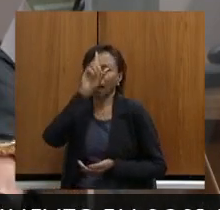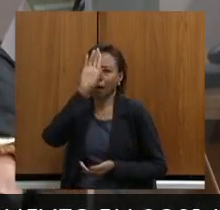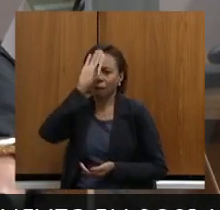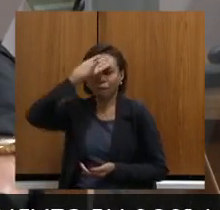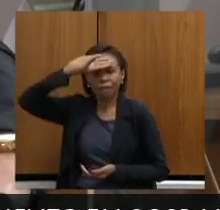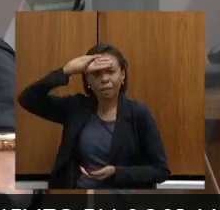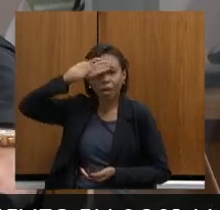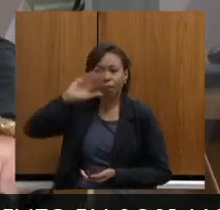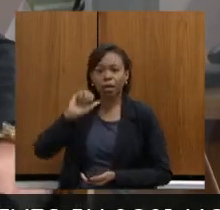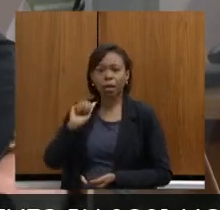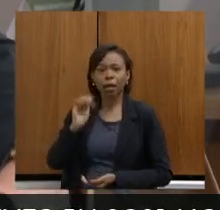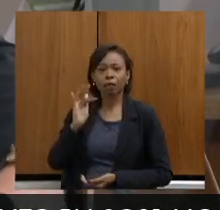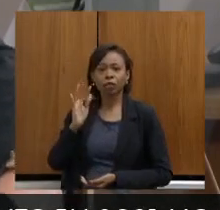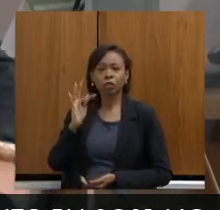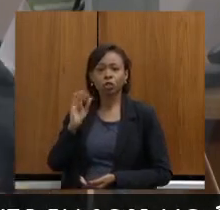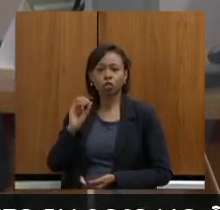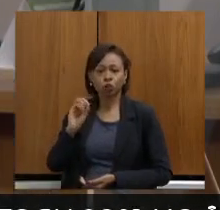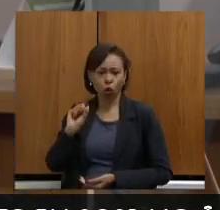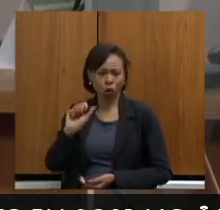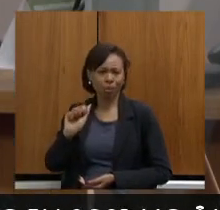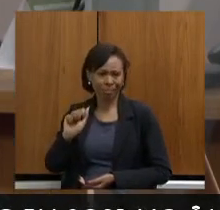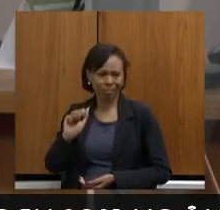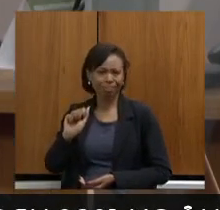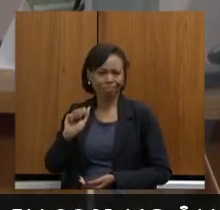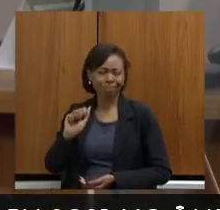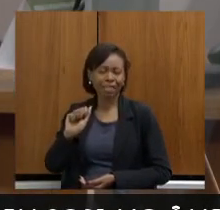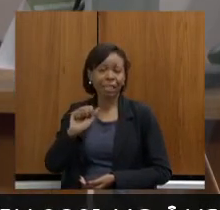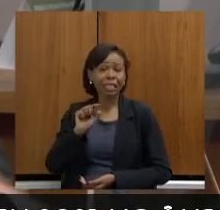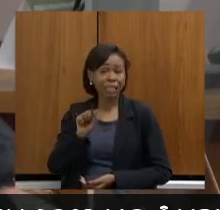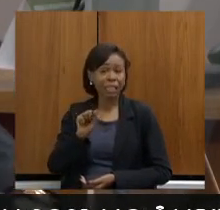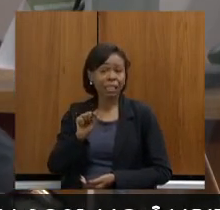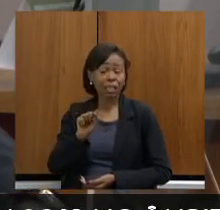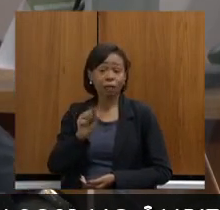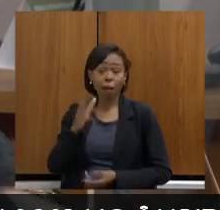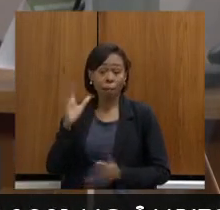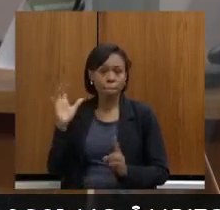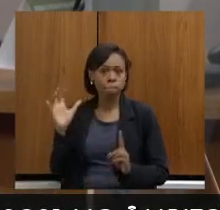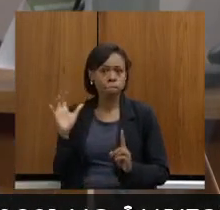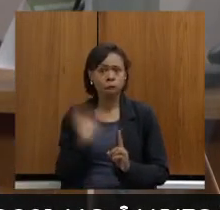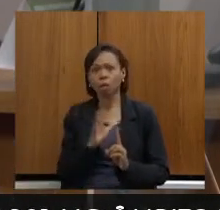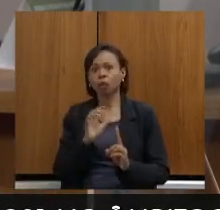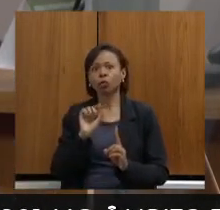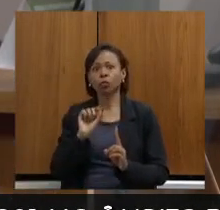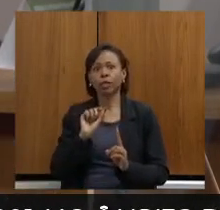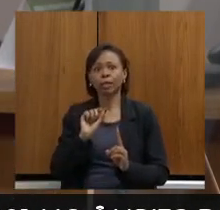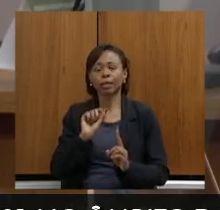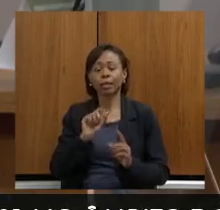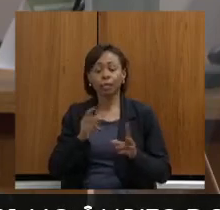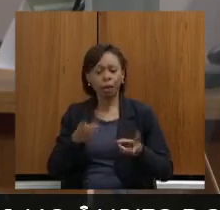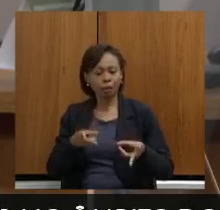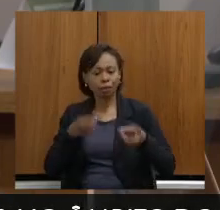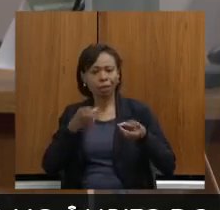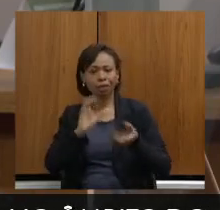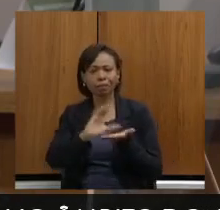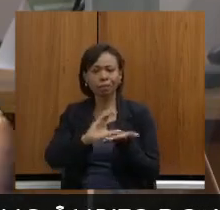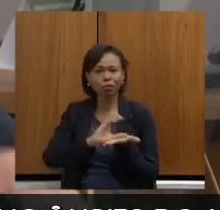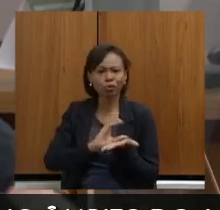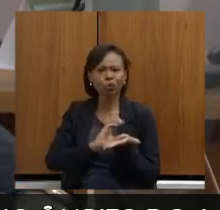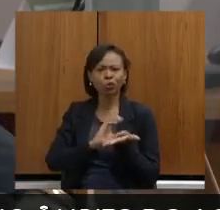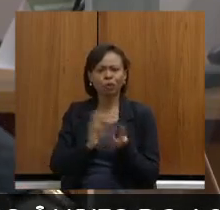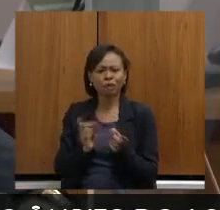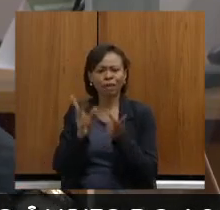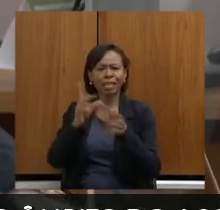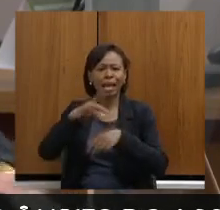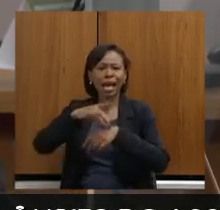impacto a enorme na nossa captação de recursos na venda de carne bovina